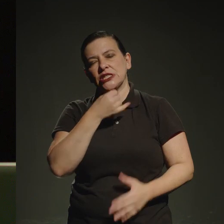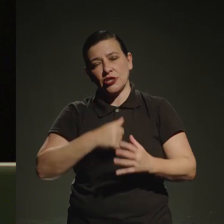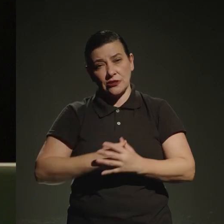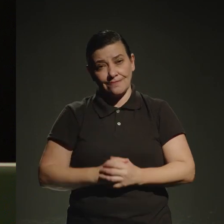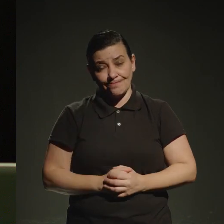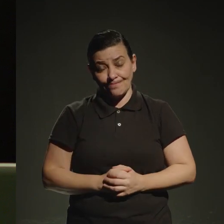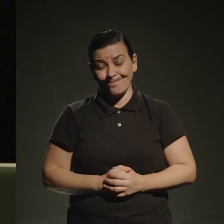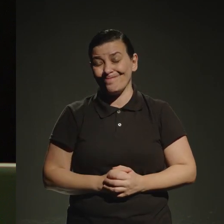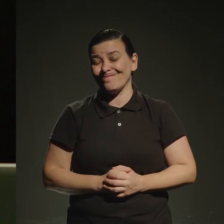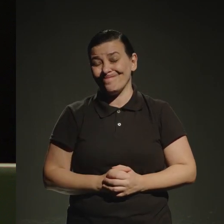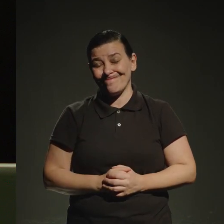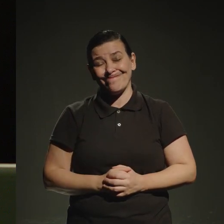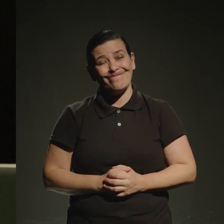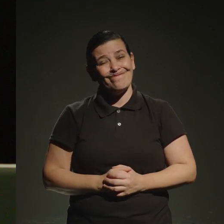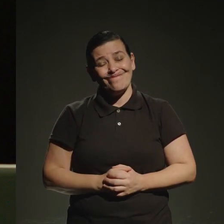Triste figura a minha.